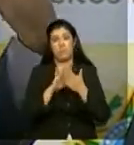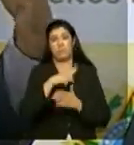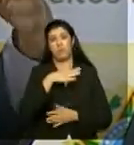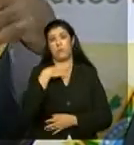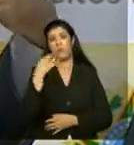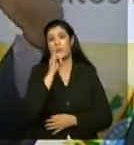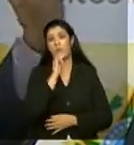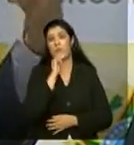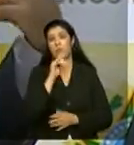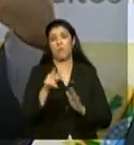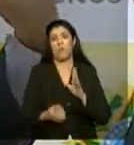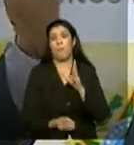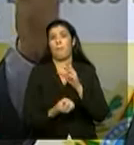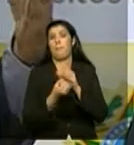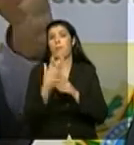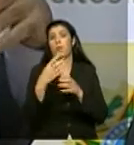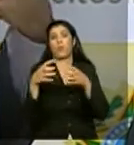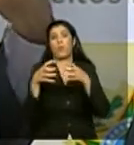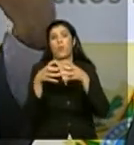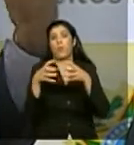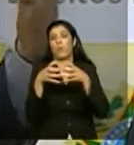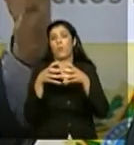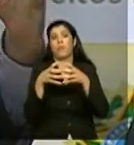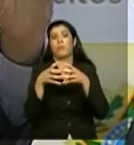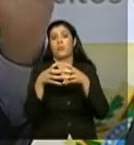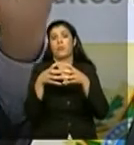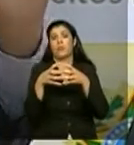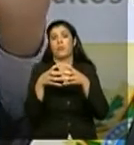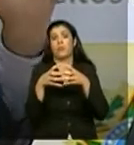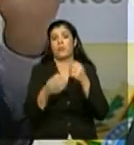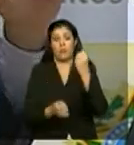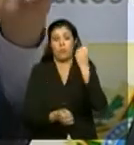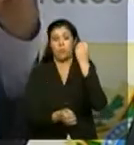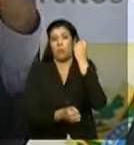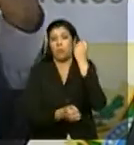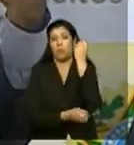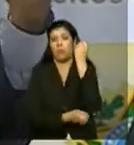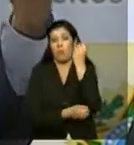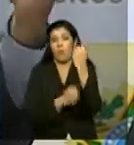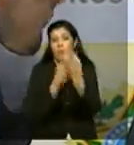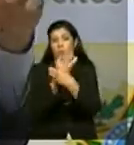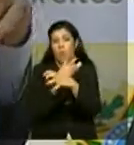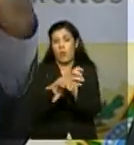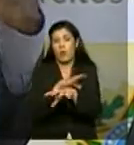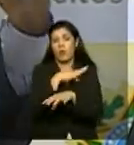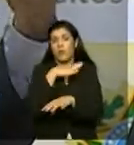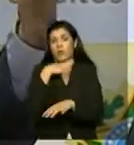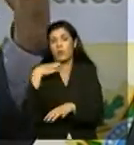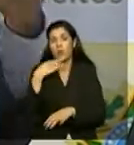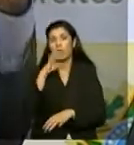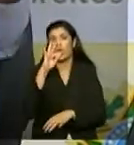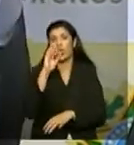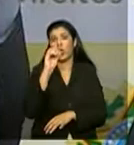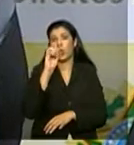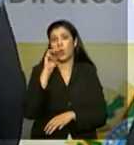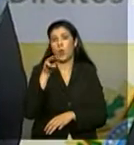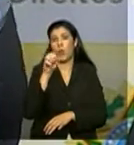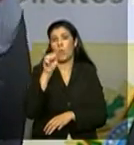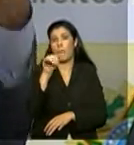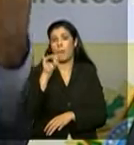produto da própria composição de cada hora aparece nas demais tomazina cabelo e concentram